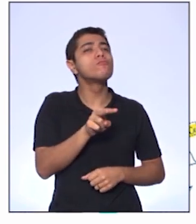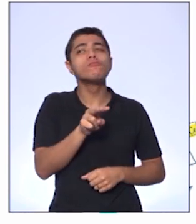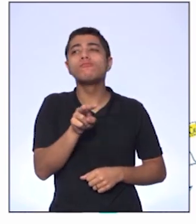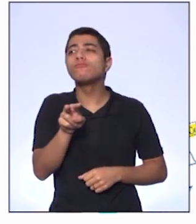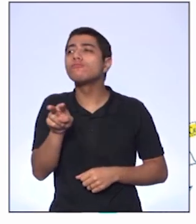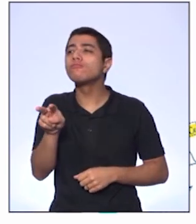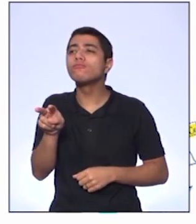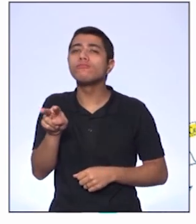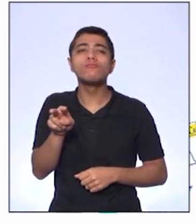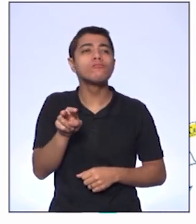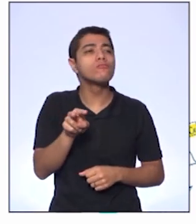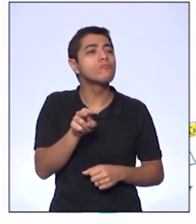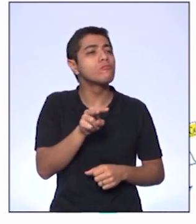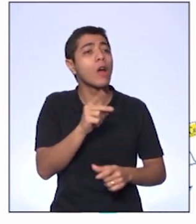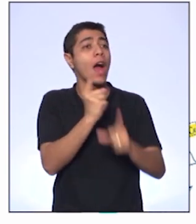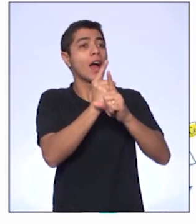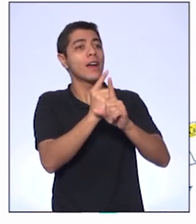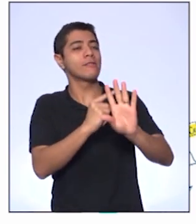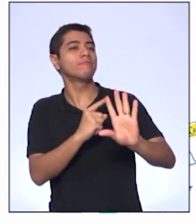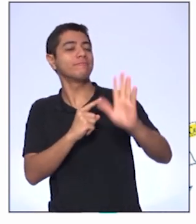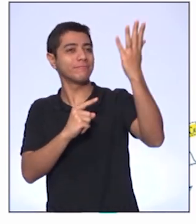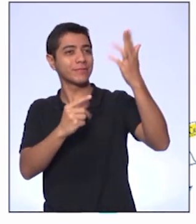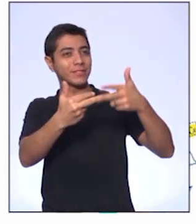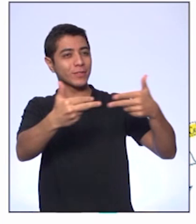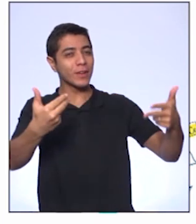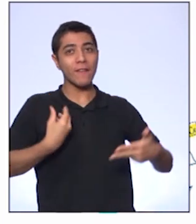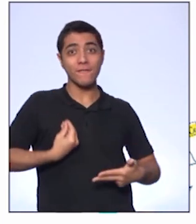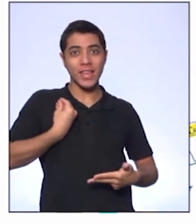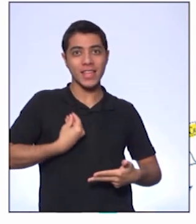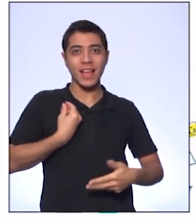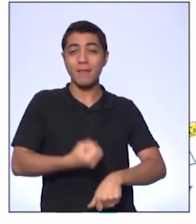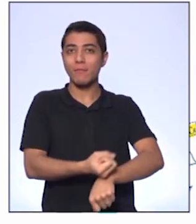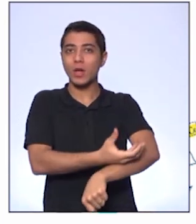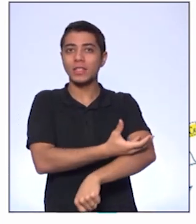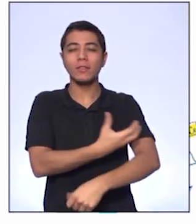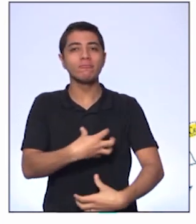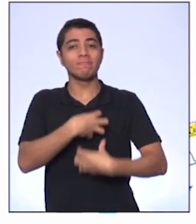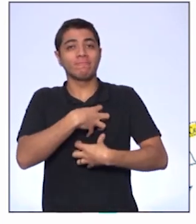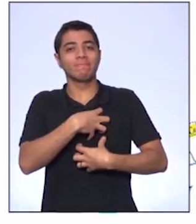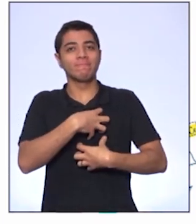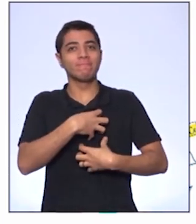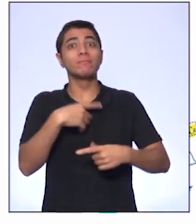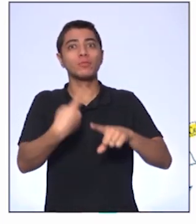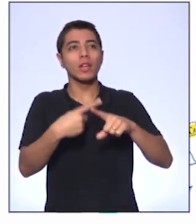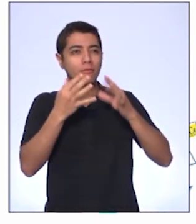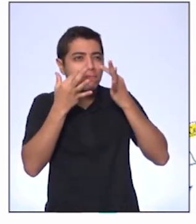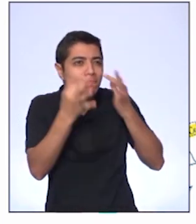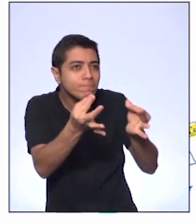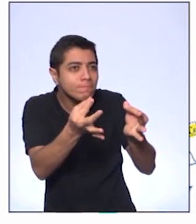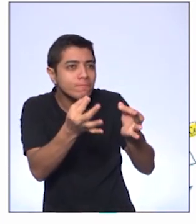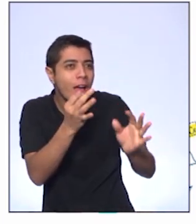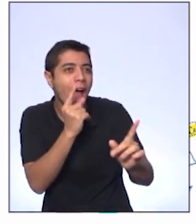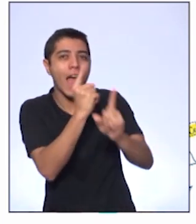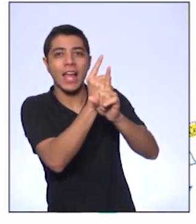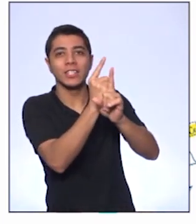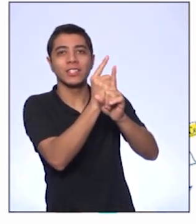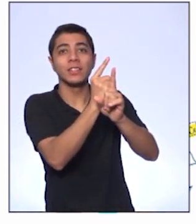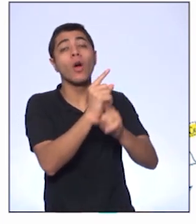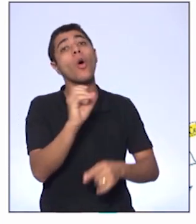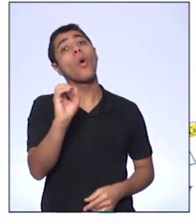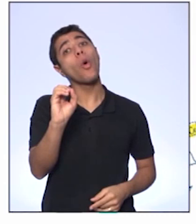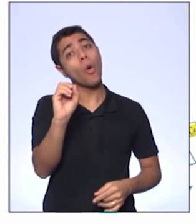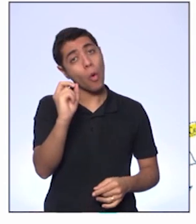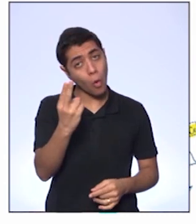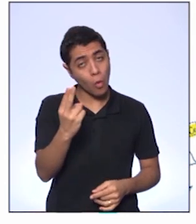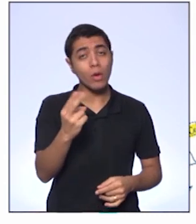a crônica, provinda dos fatos e feitos de sua vida emocionalmente despertados pela concentração. Ou então, em última instância,